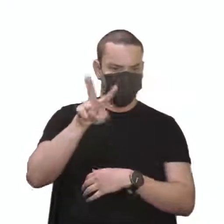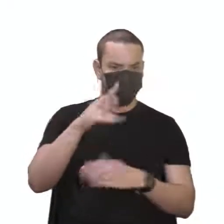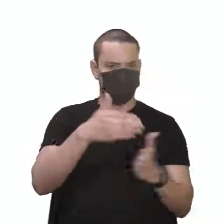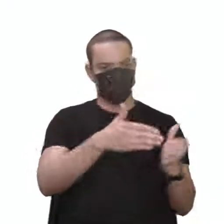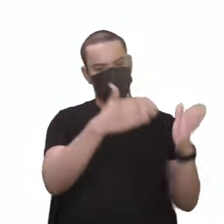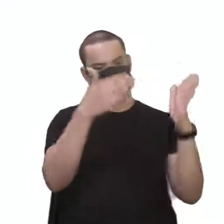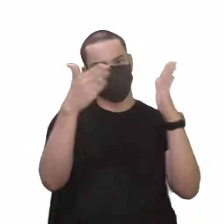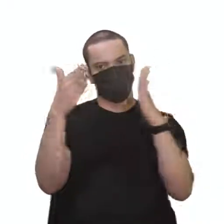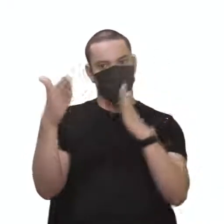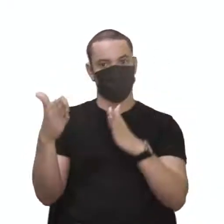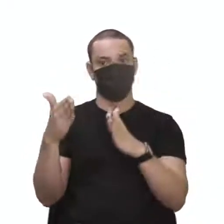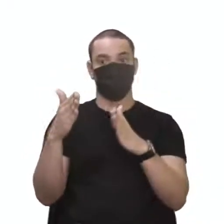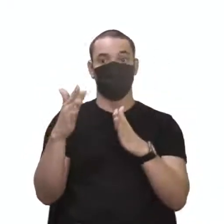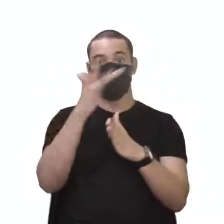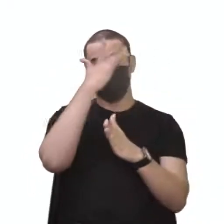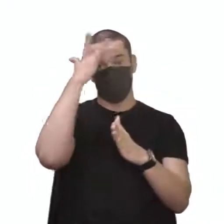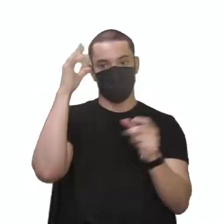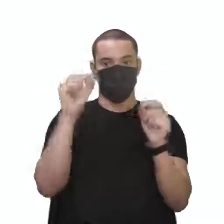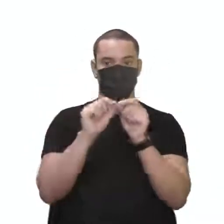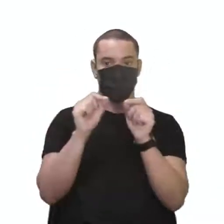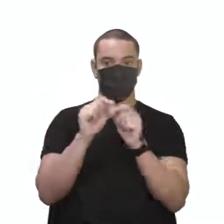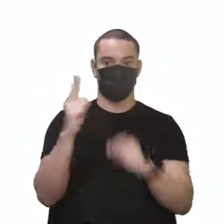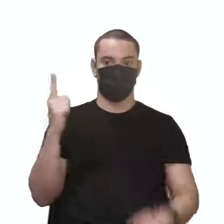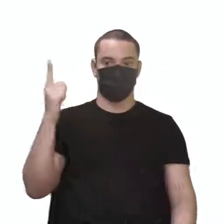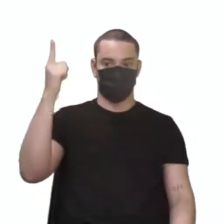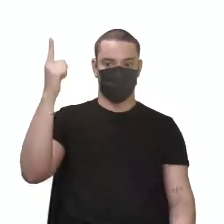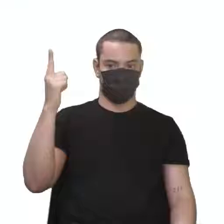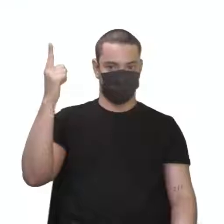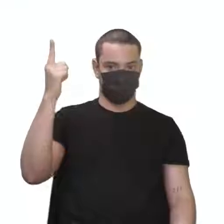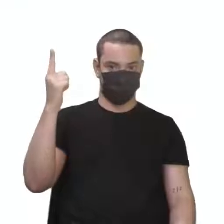aí, segurado, né, por essa pessoa,